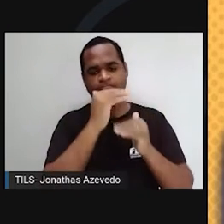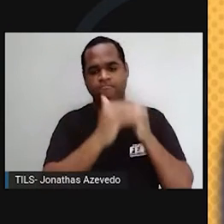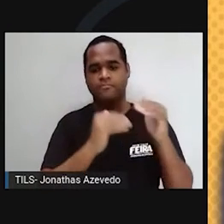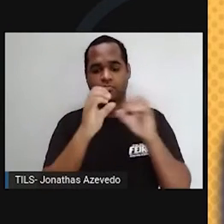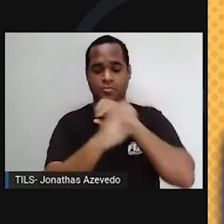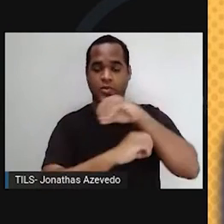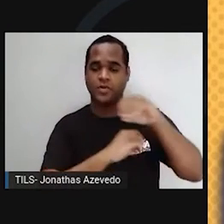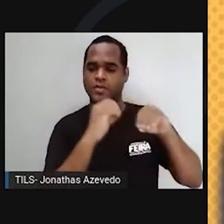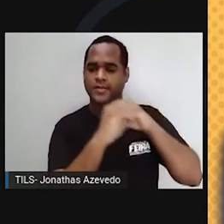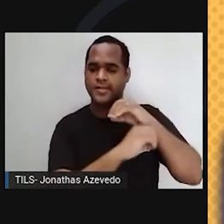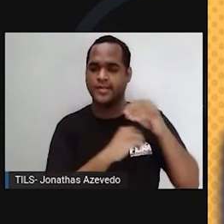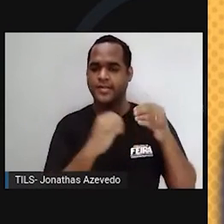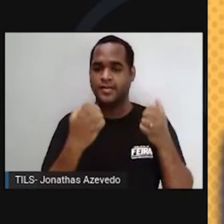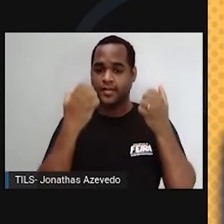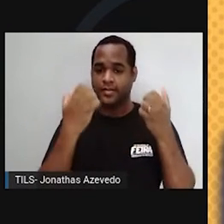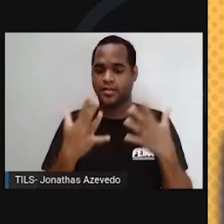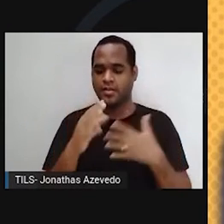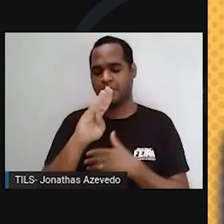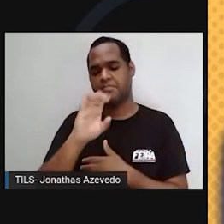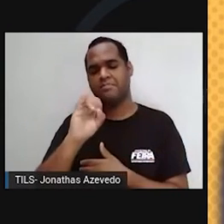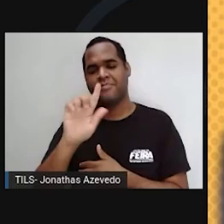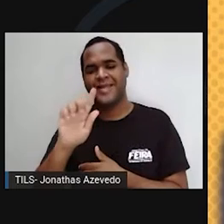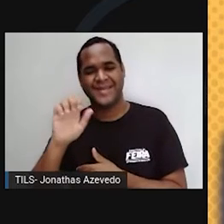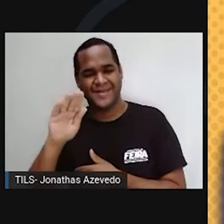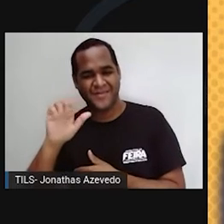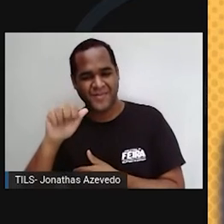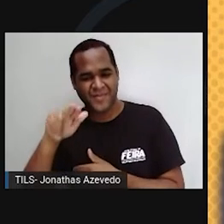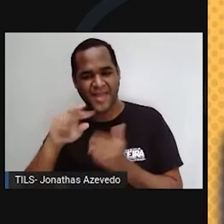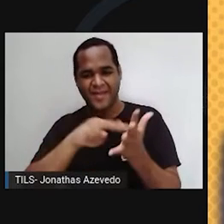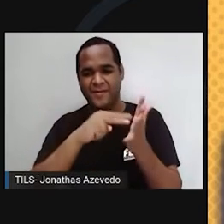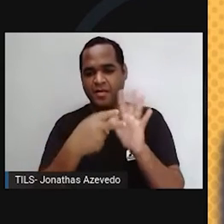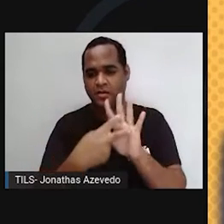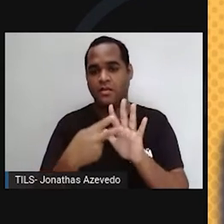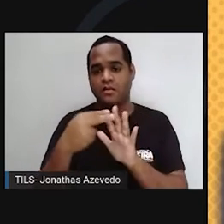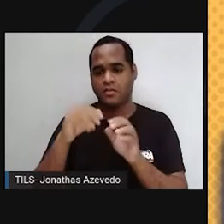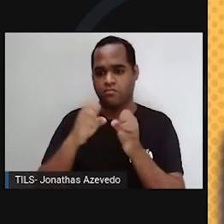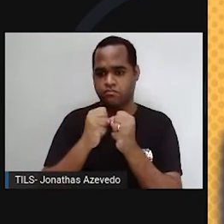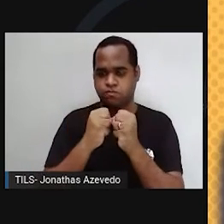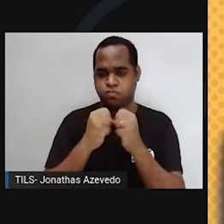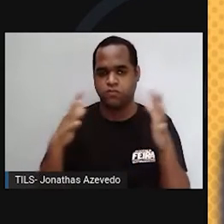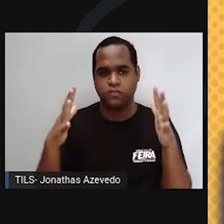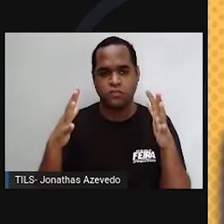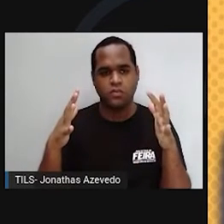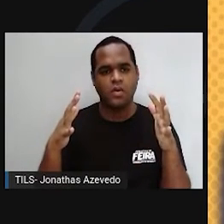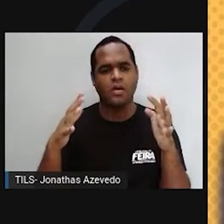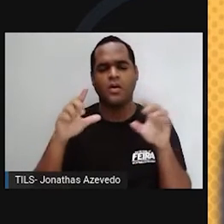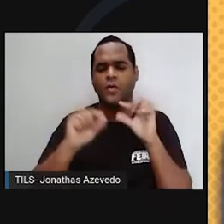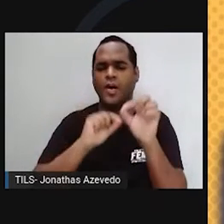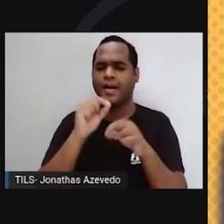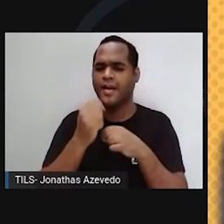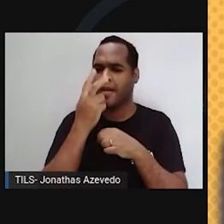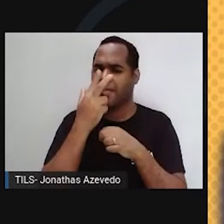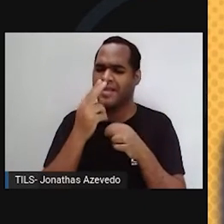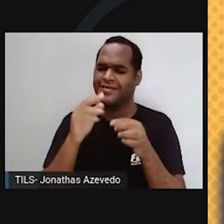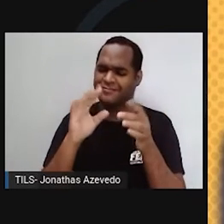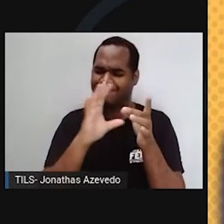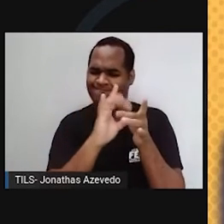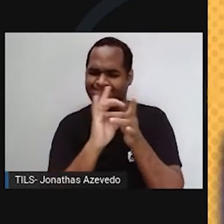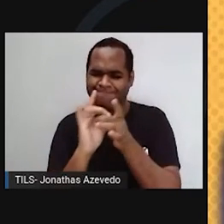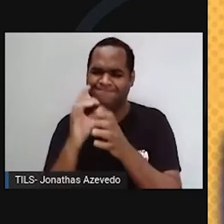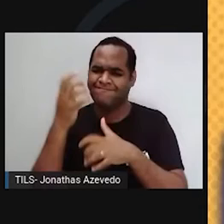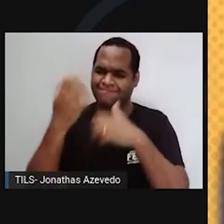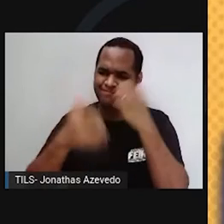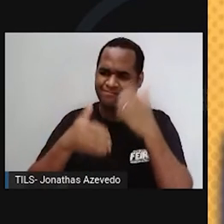universo. Apesar da expressão Big Bang ser traduzida como grande explosão, a coisa toda é um pouco mais complexa,